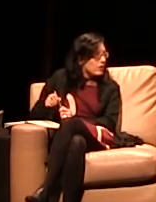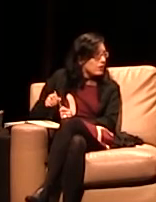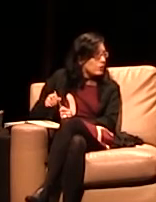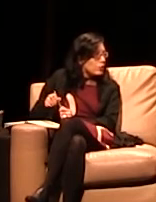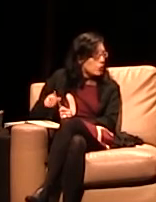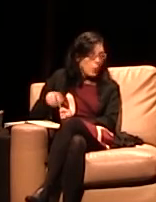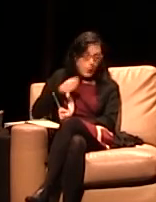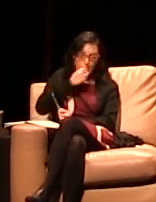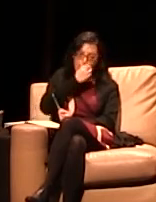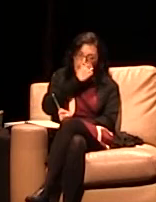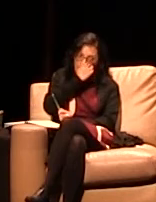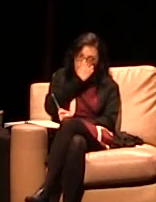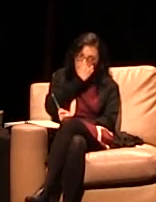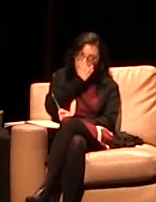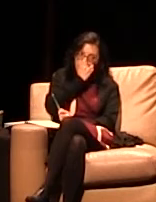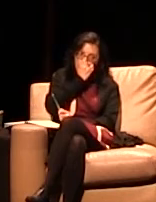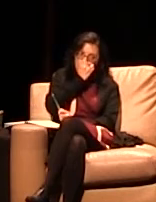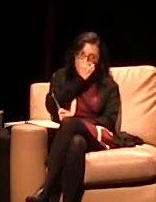vida.